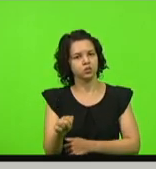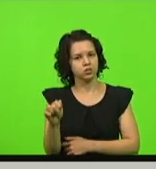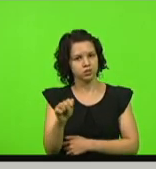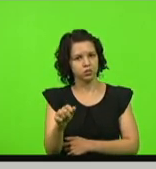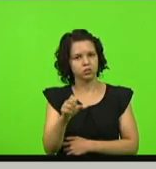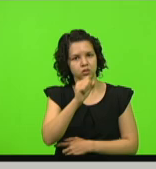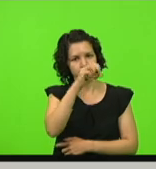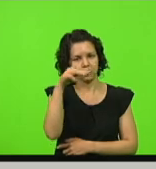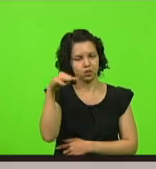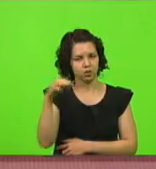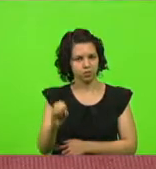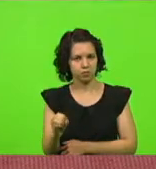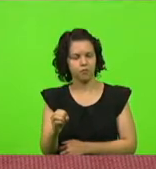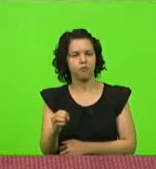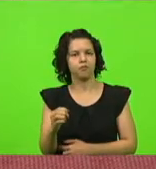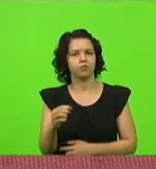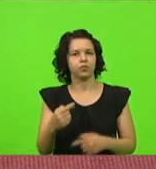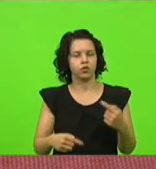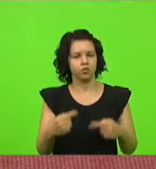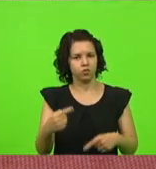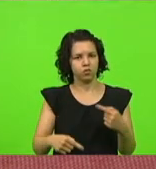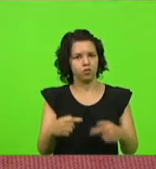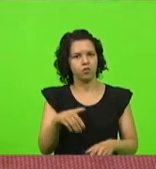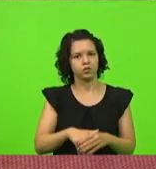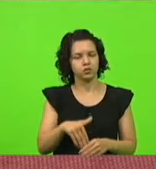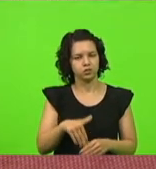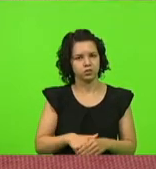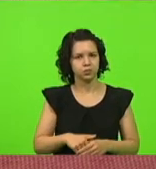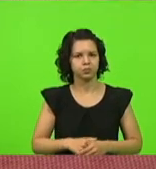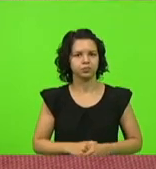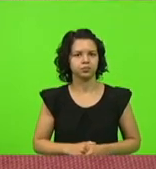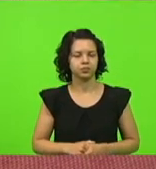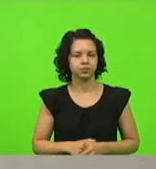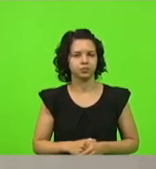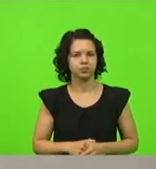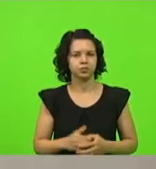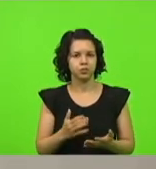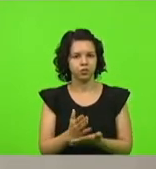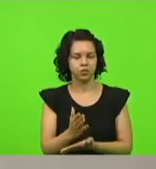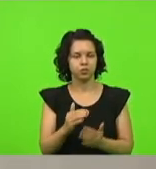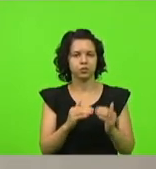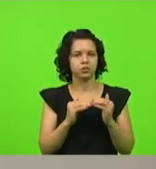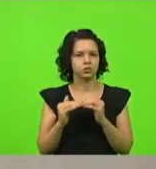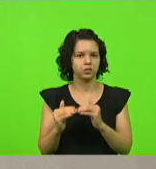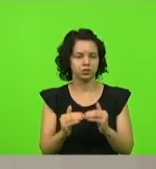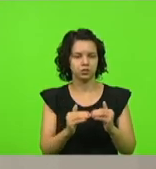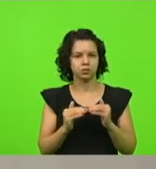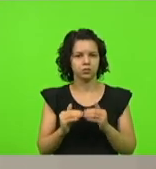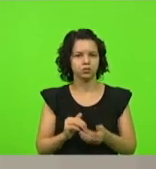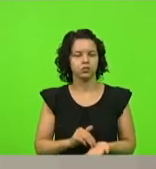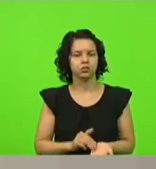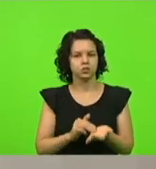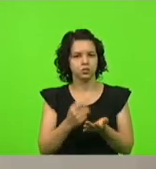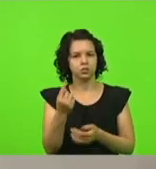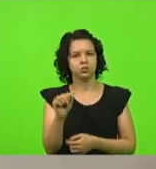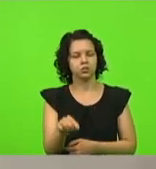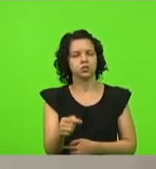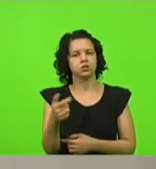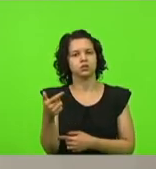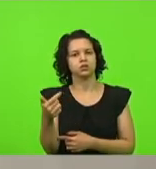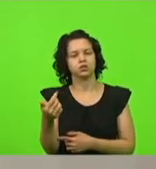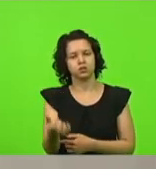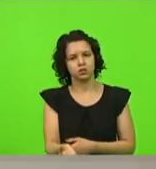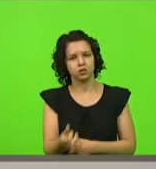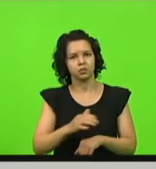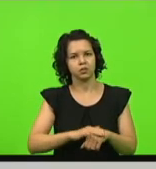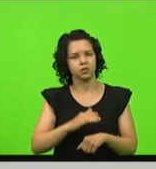discussão, não havendo quem queira discutir em votação, deputados que aprovam, permaneçam como se encontram. Aprovado por unanimidade. Moção 1116, autor deputado Mauro